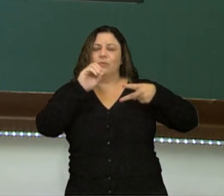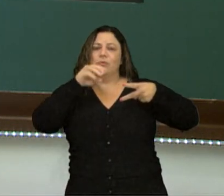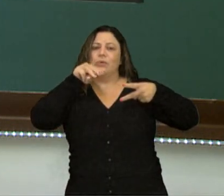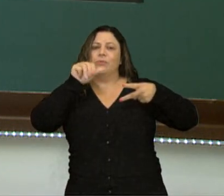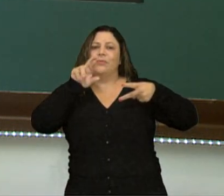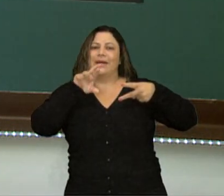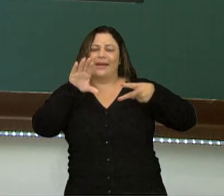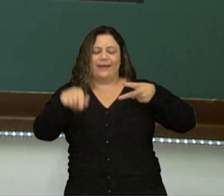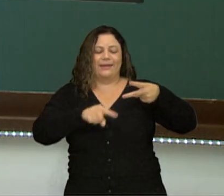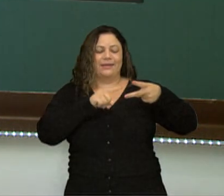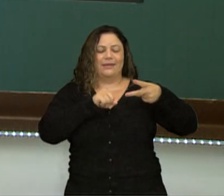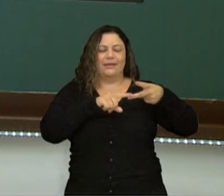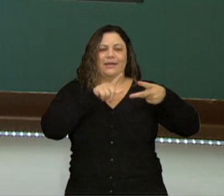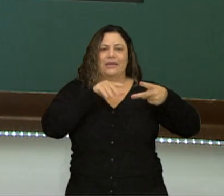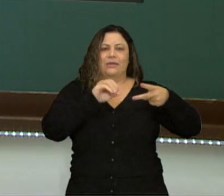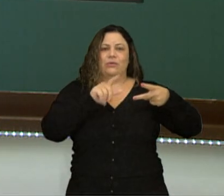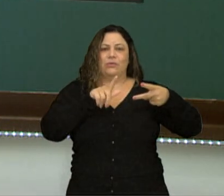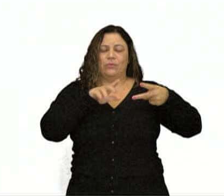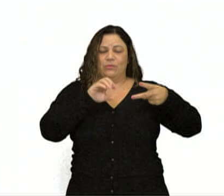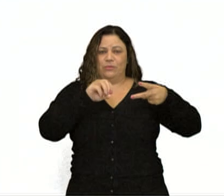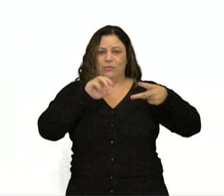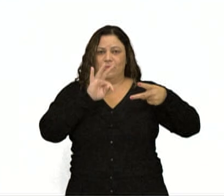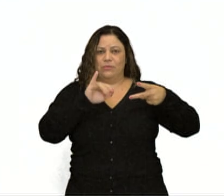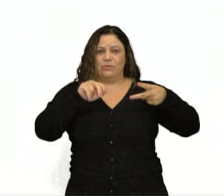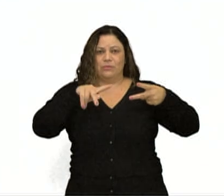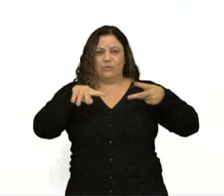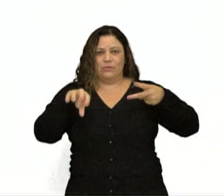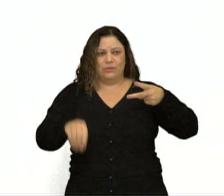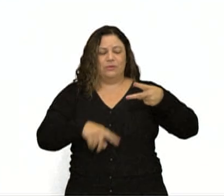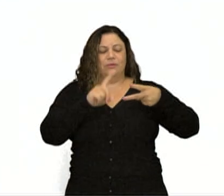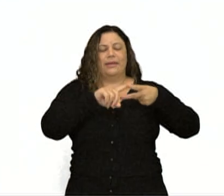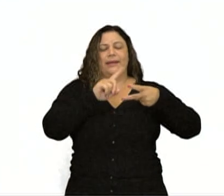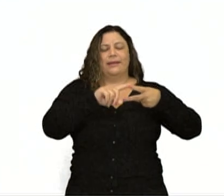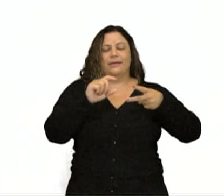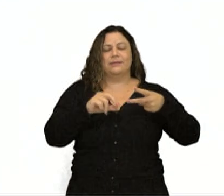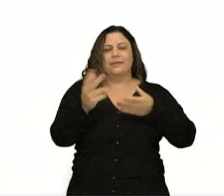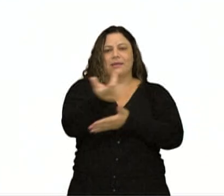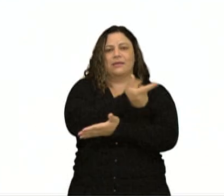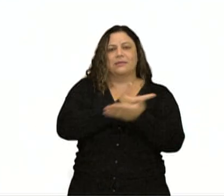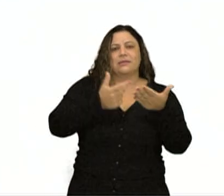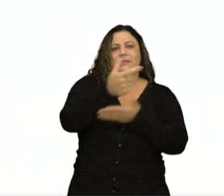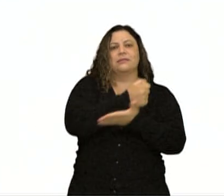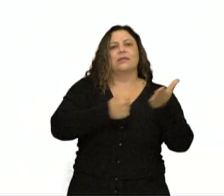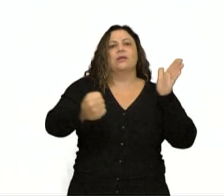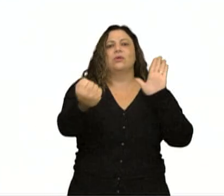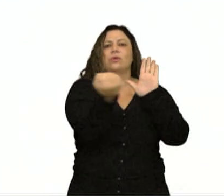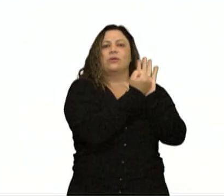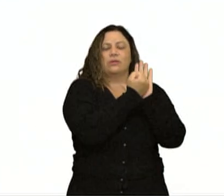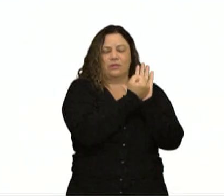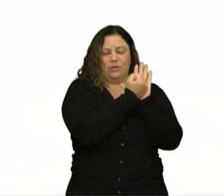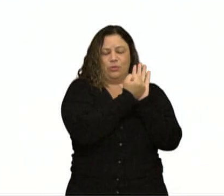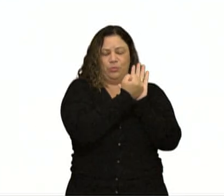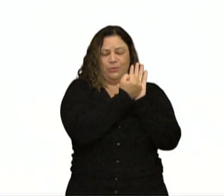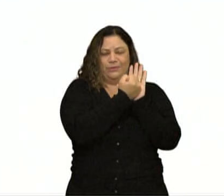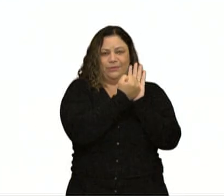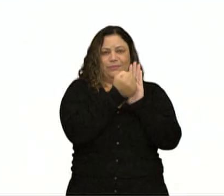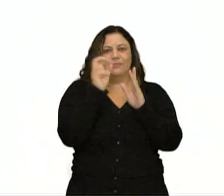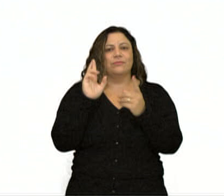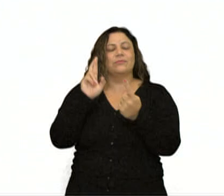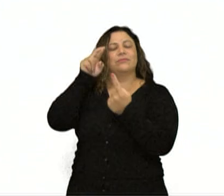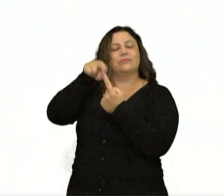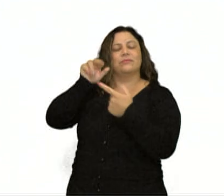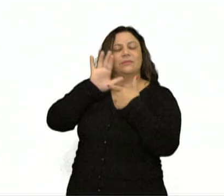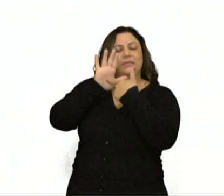responder isso. A logomarca é o desenho, símbolo ou ícone que representa a